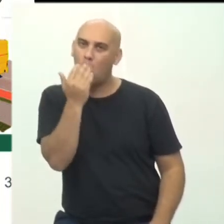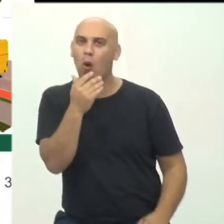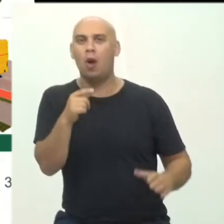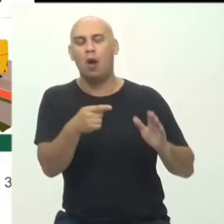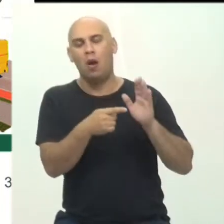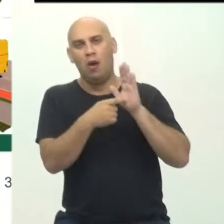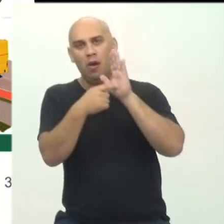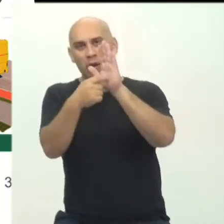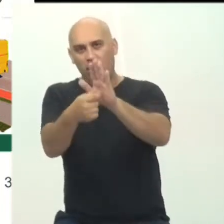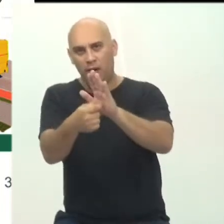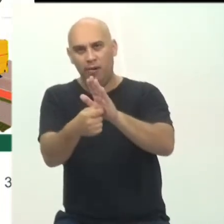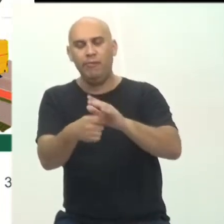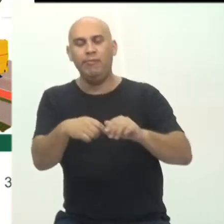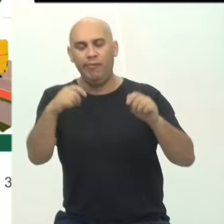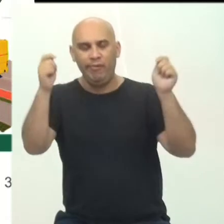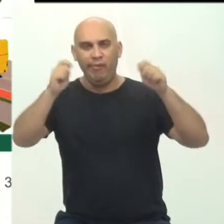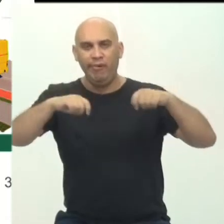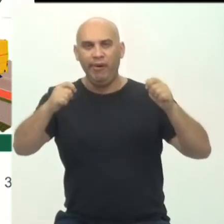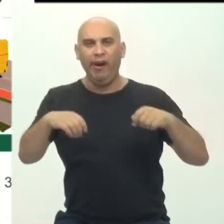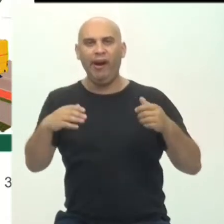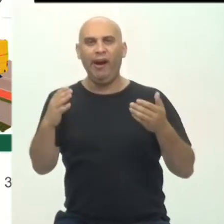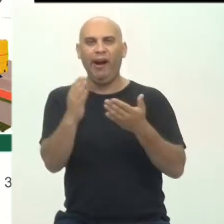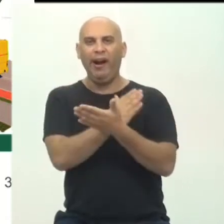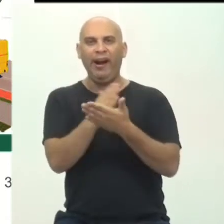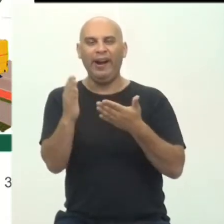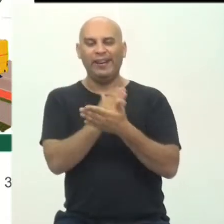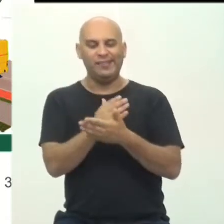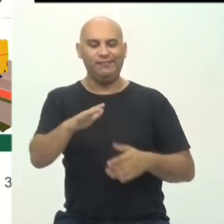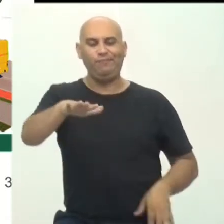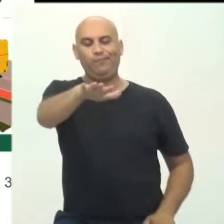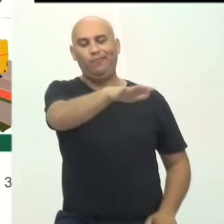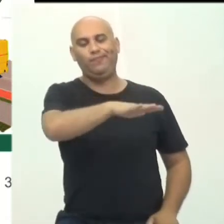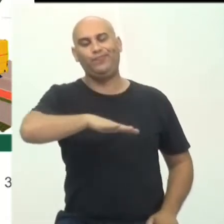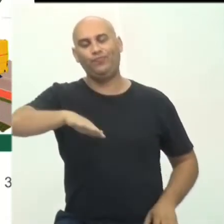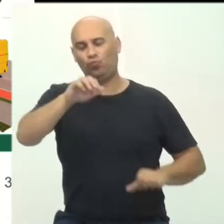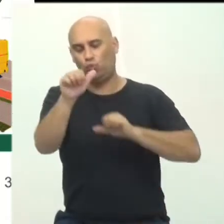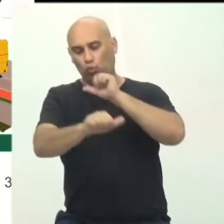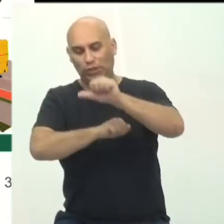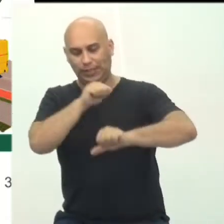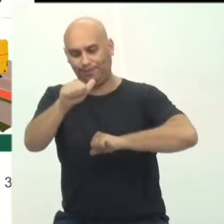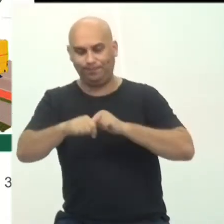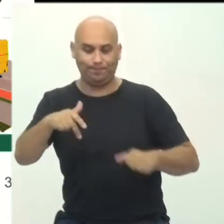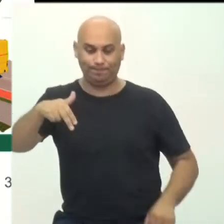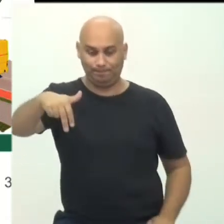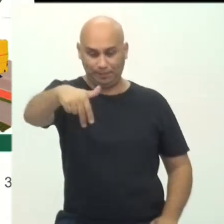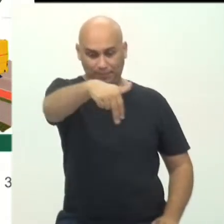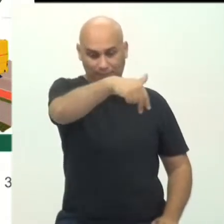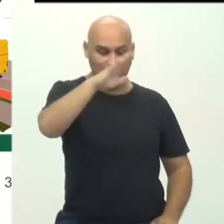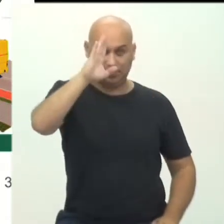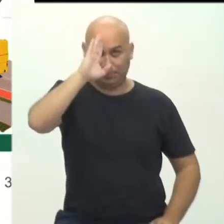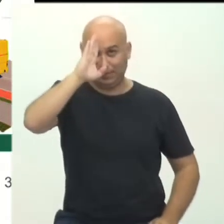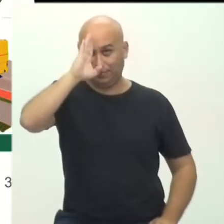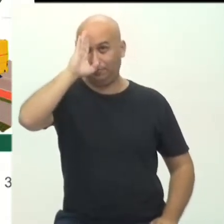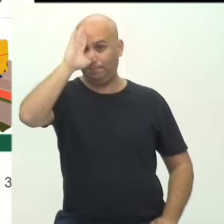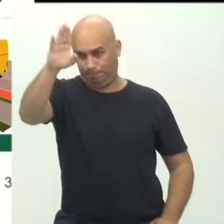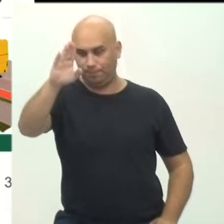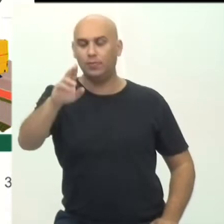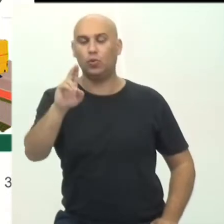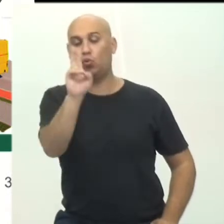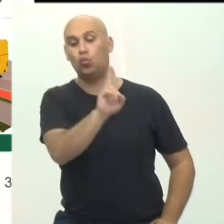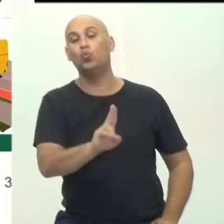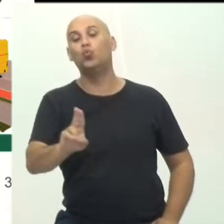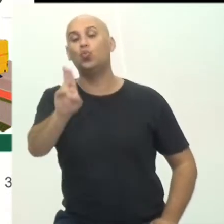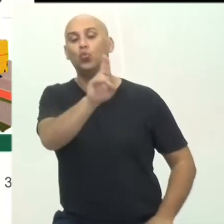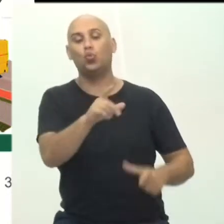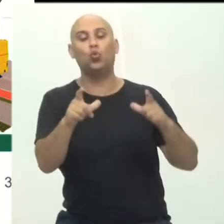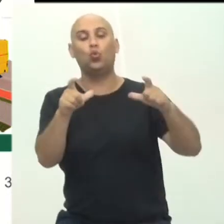cor, vai mostrar também que a hierarquia desse espaço acaba de mudar e o pedestre se torna, no caso, o principal usuário desse